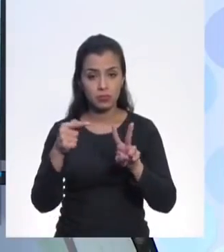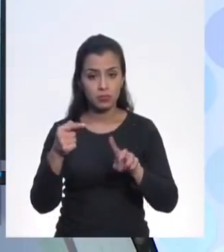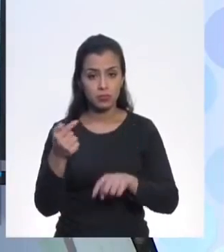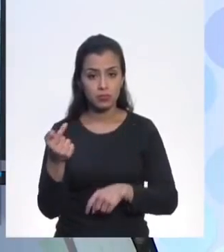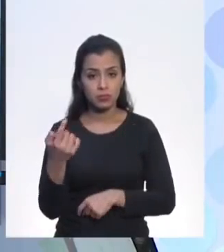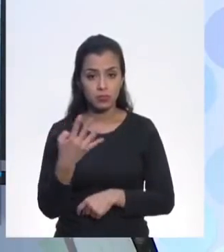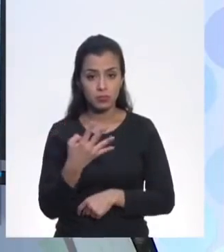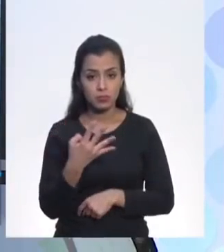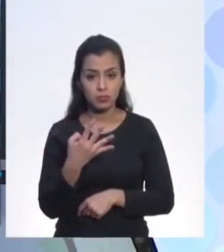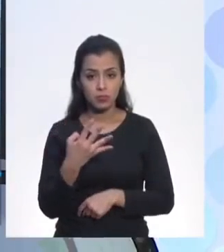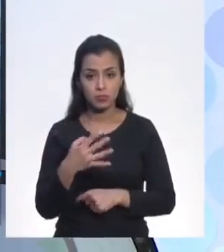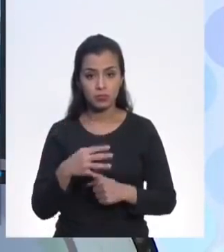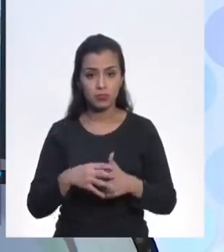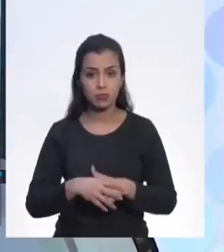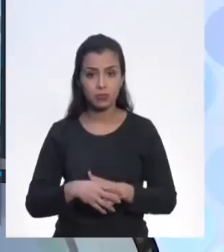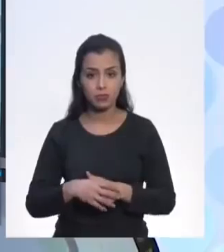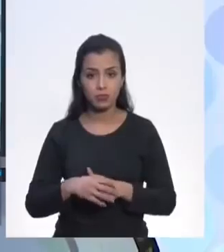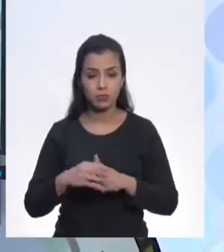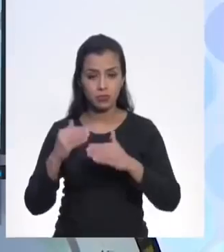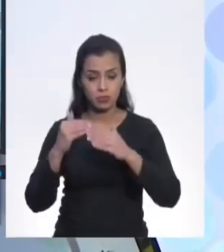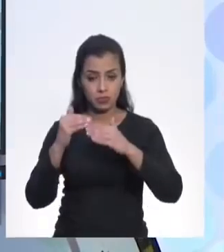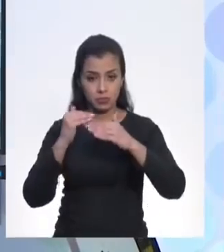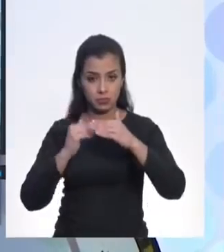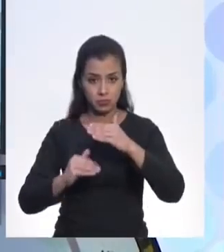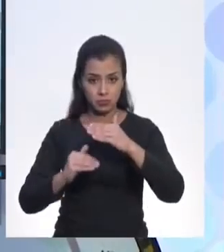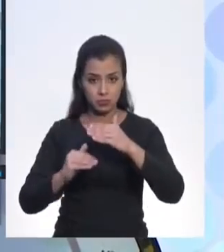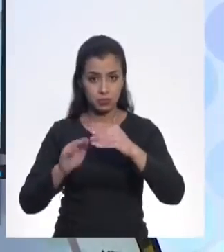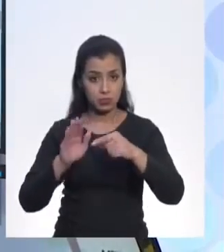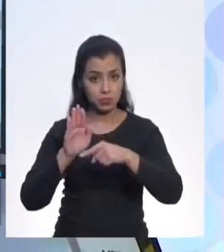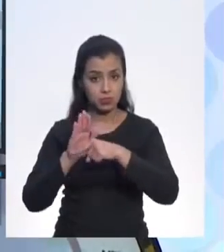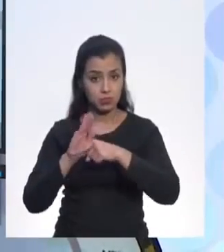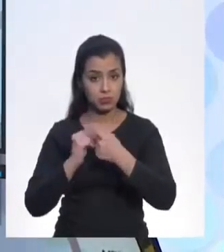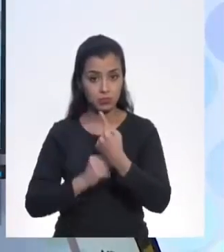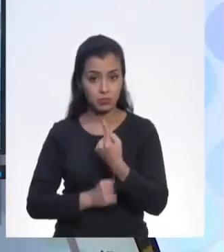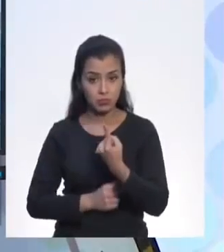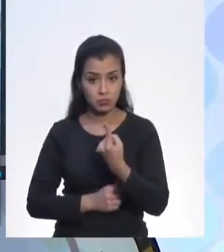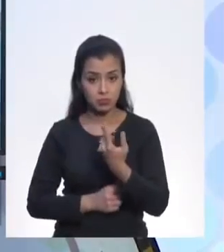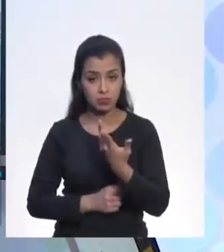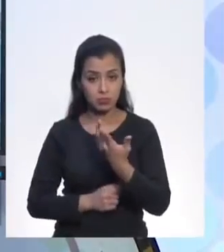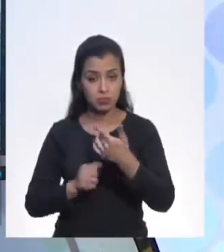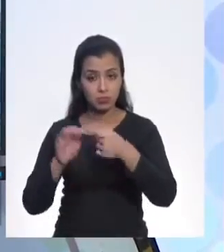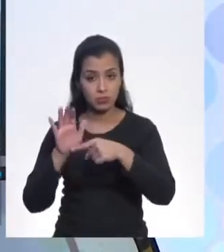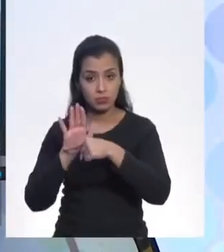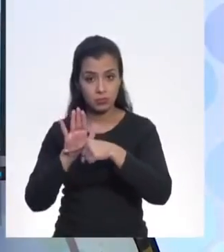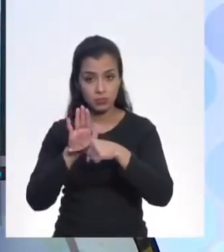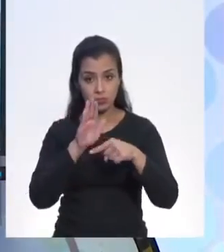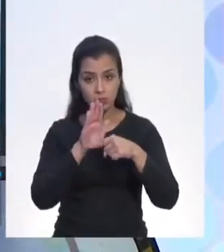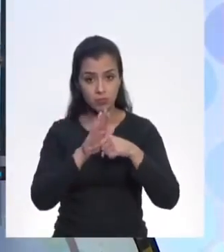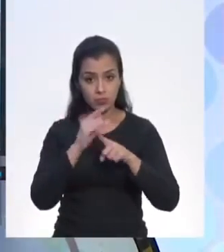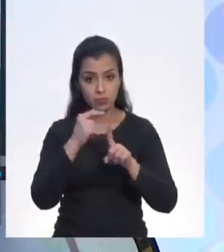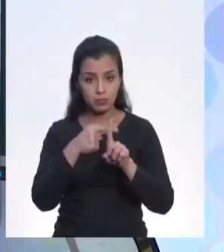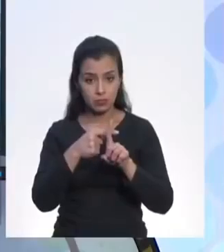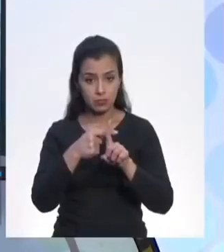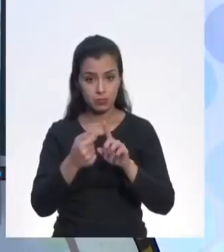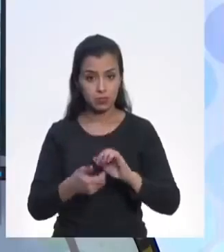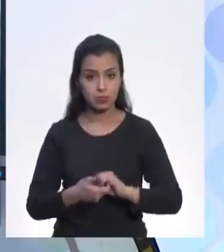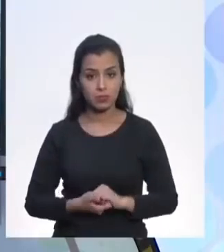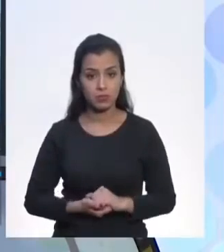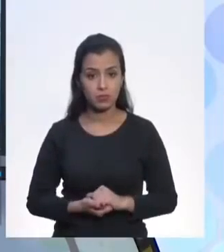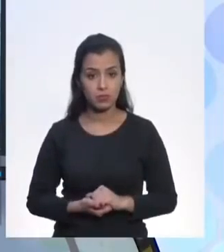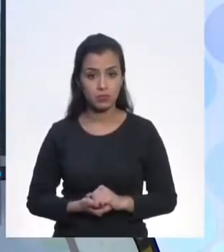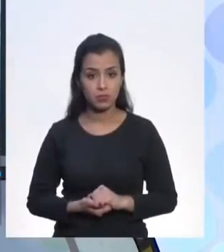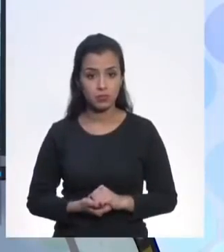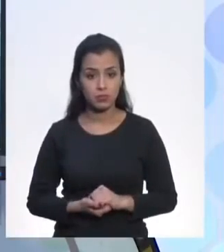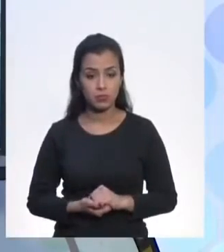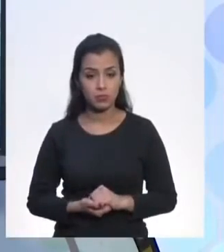14. E embaixo, não daria menos 1? Então, menos com menos, mais, ok? Então, aqui eu vou encontrar minhas